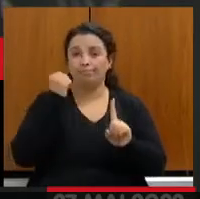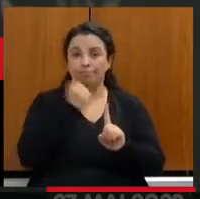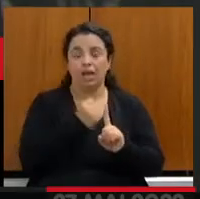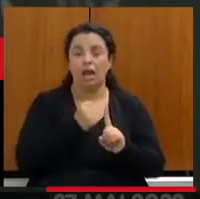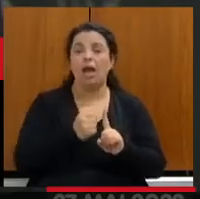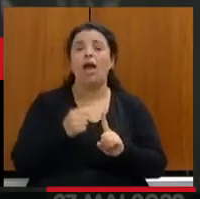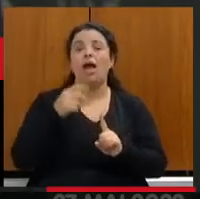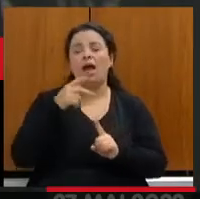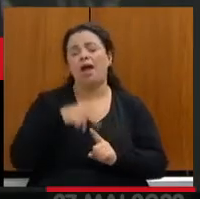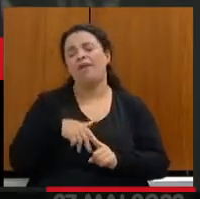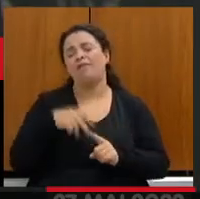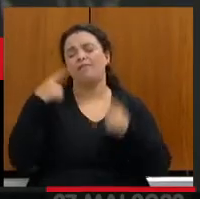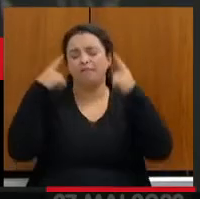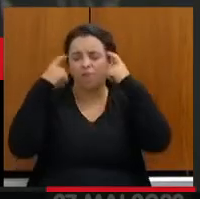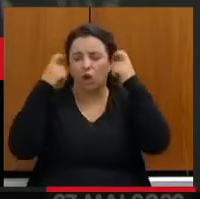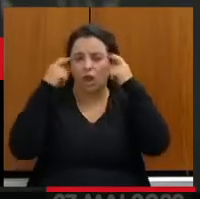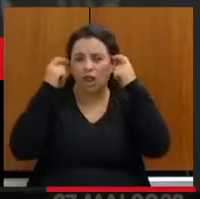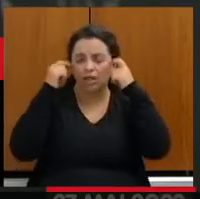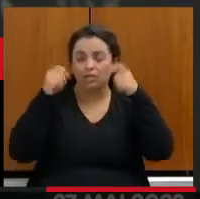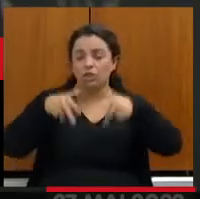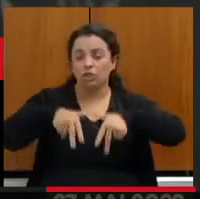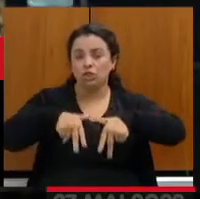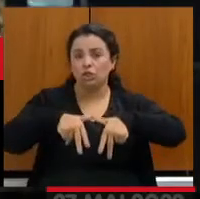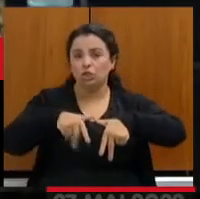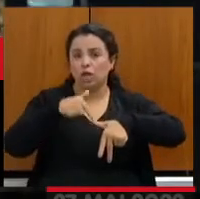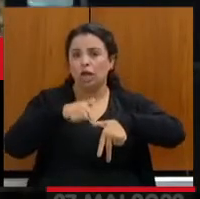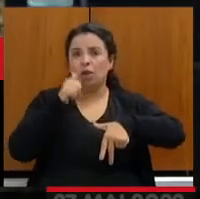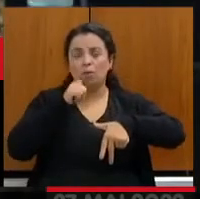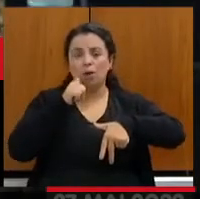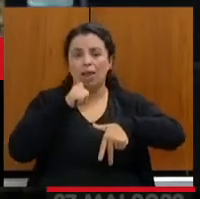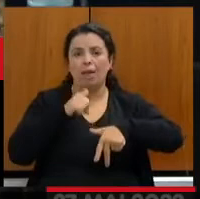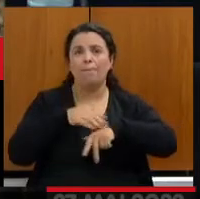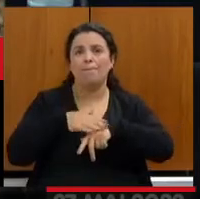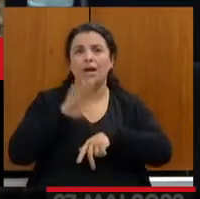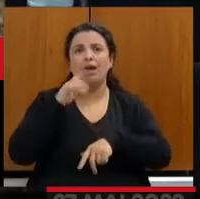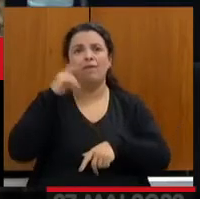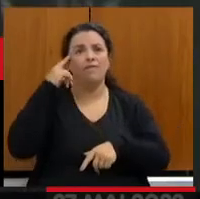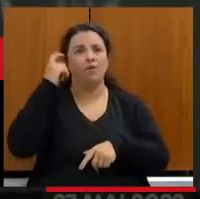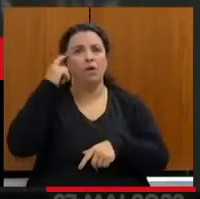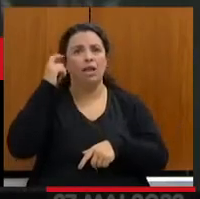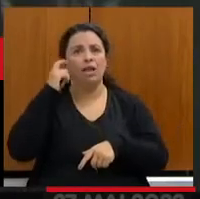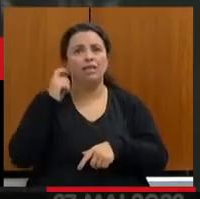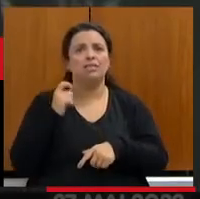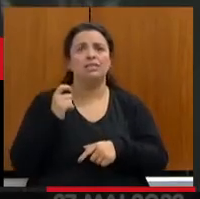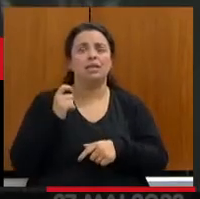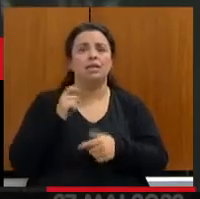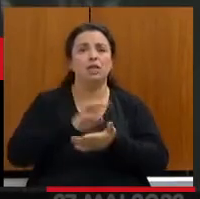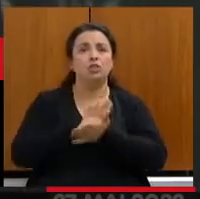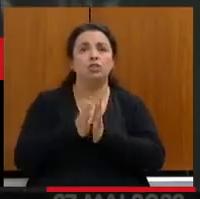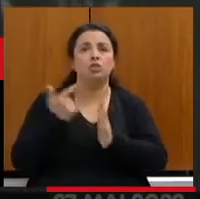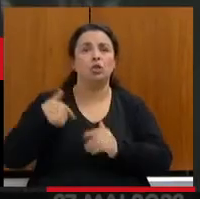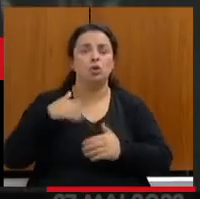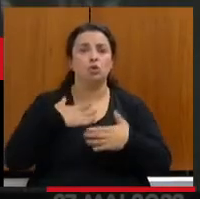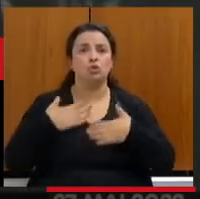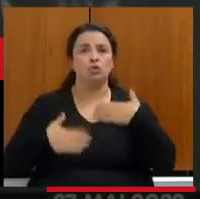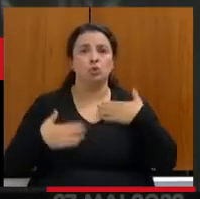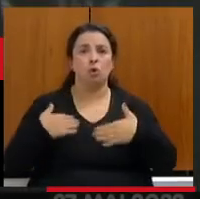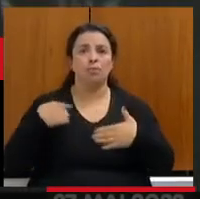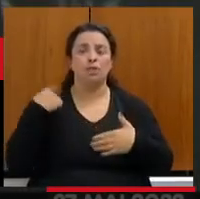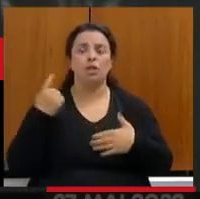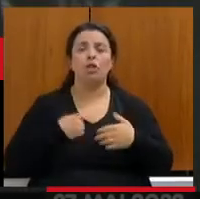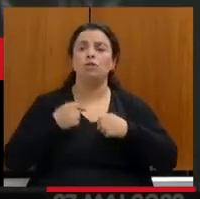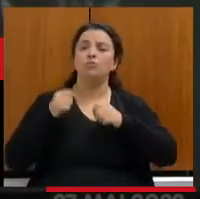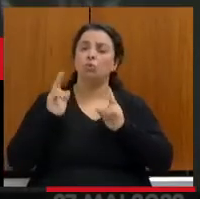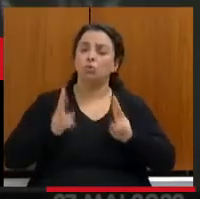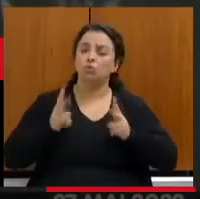assola principalmente os nossos corpos Então como disse muito bem a nossa deputada Beatriz Cerqueira seguiremos em marcha até que